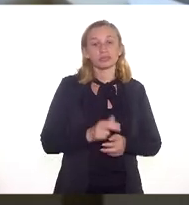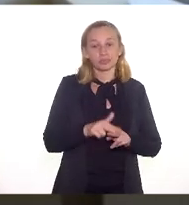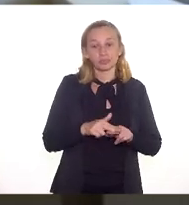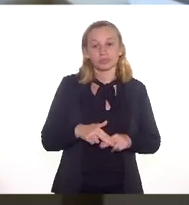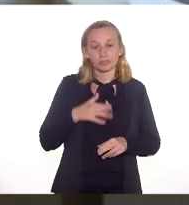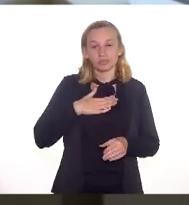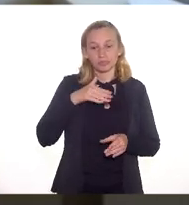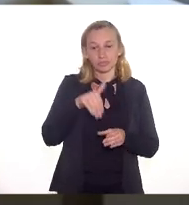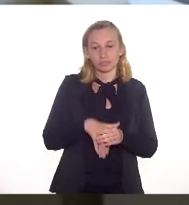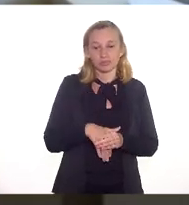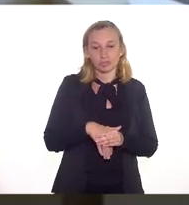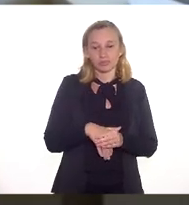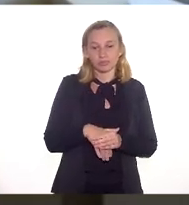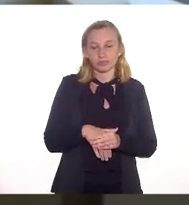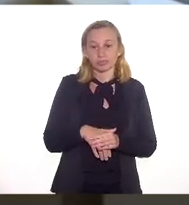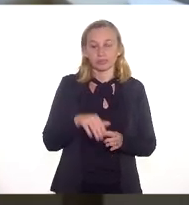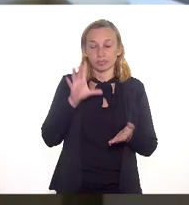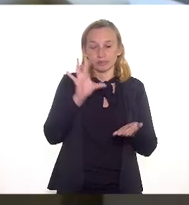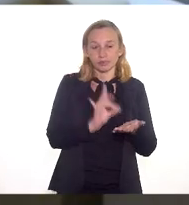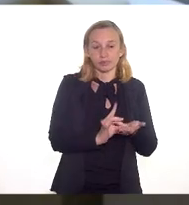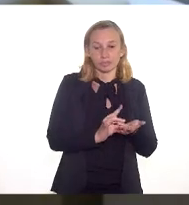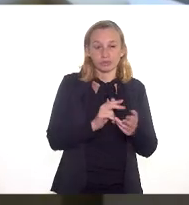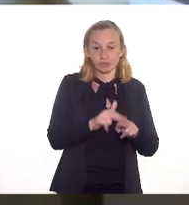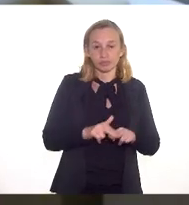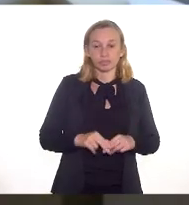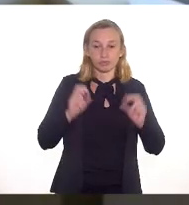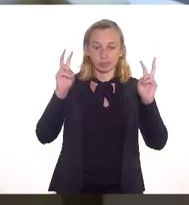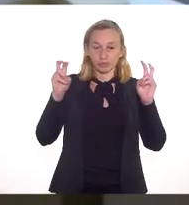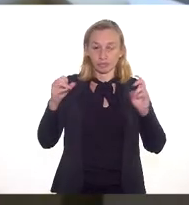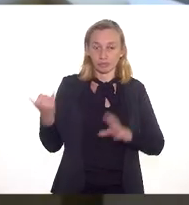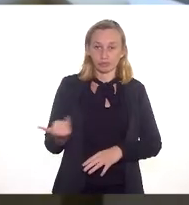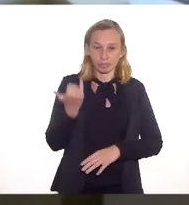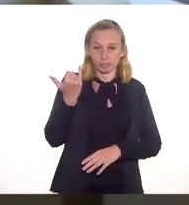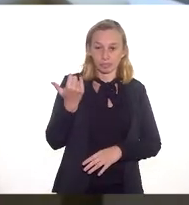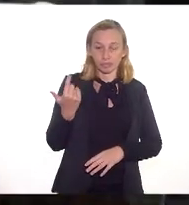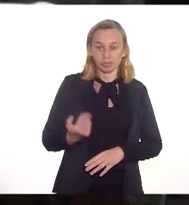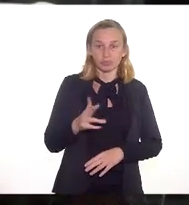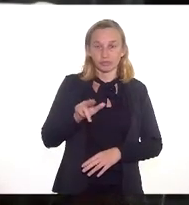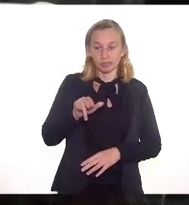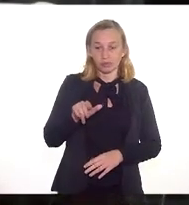meu voto pela anexação, porque os temas são similares.